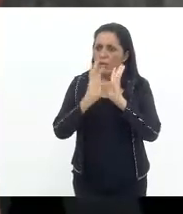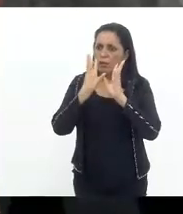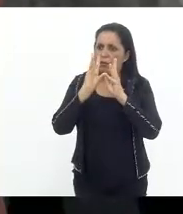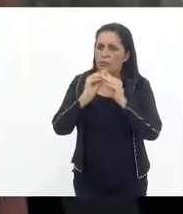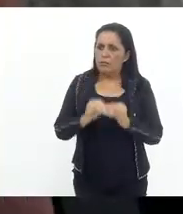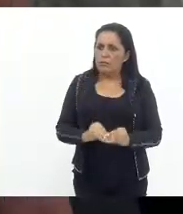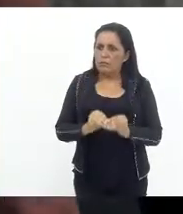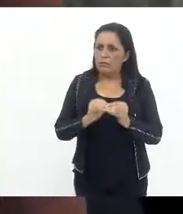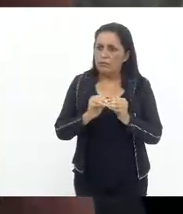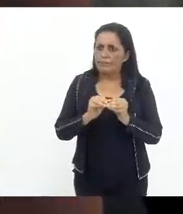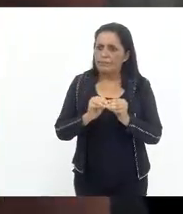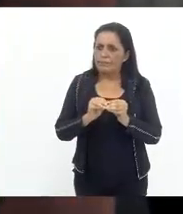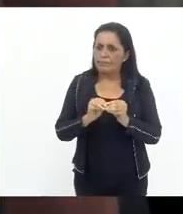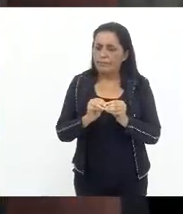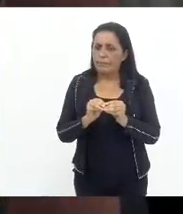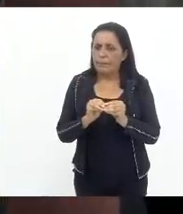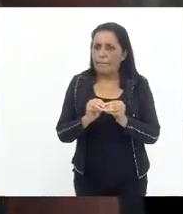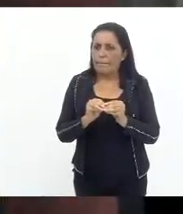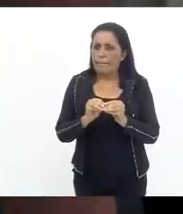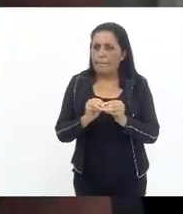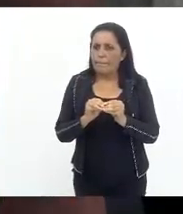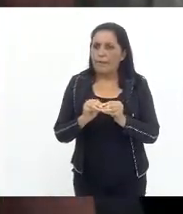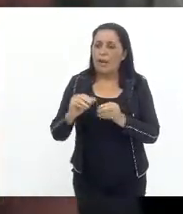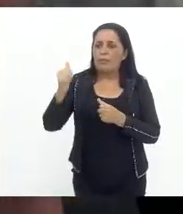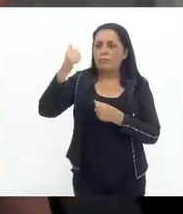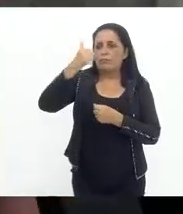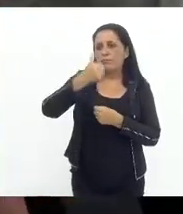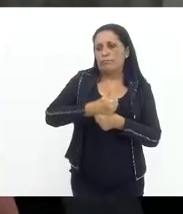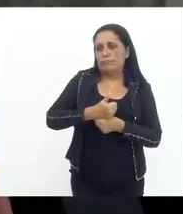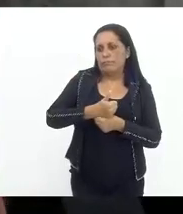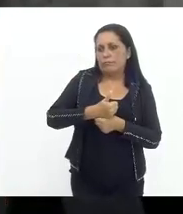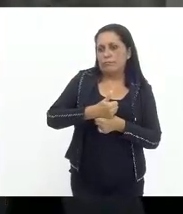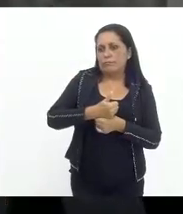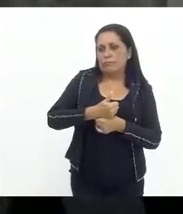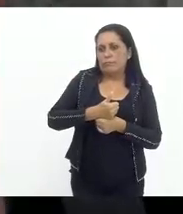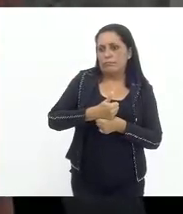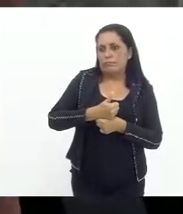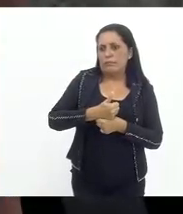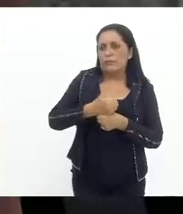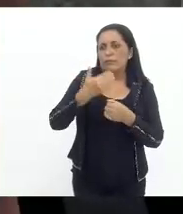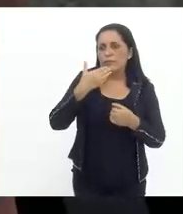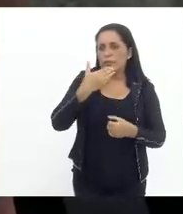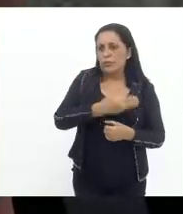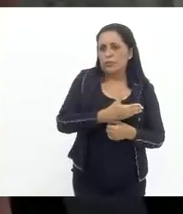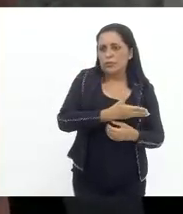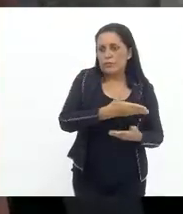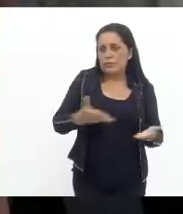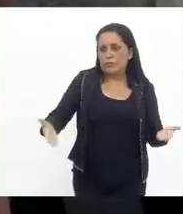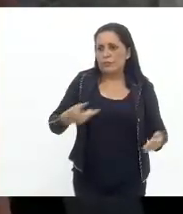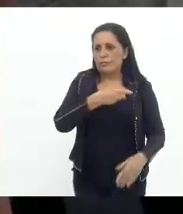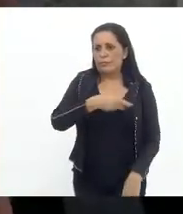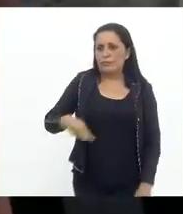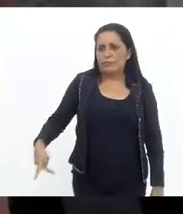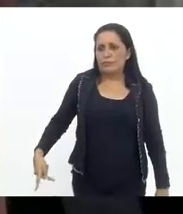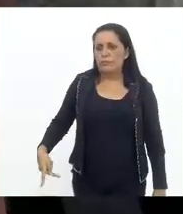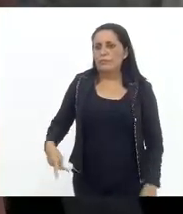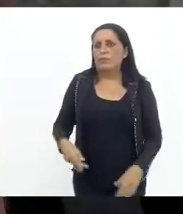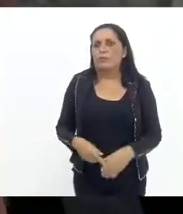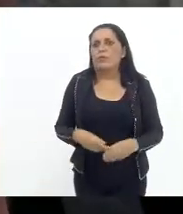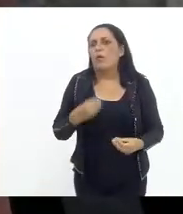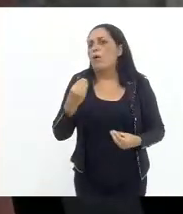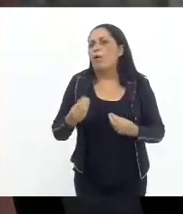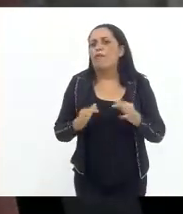concluindo por substitutivo e pedindo a Vossa Excelência